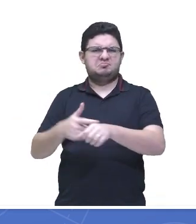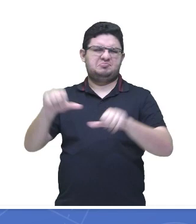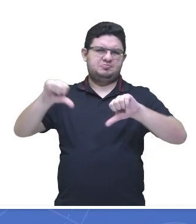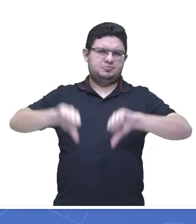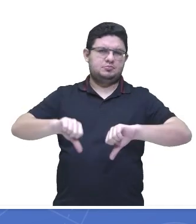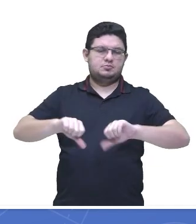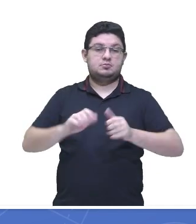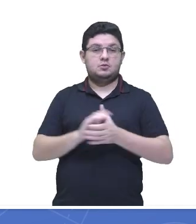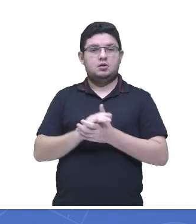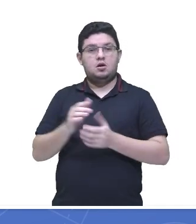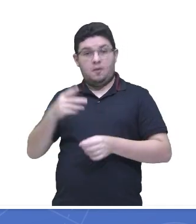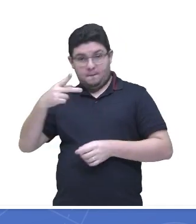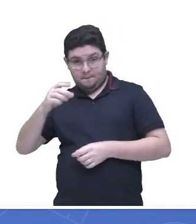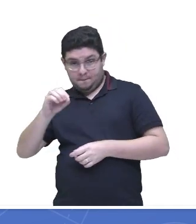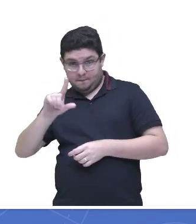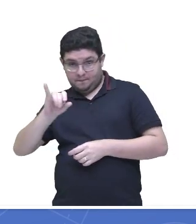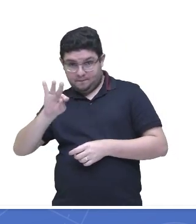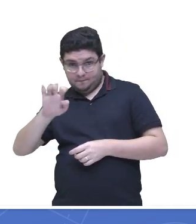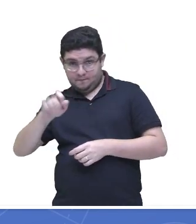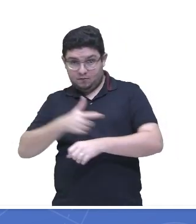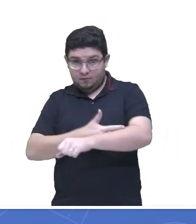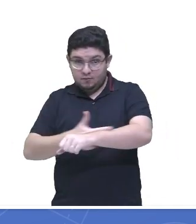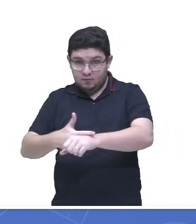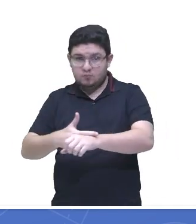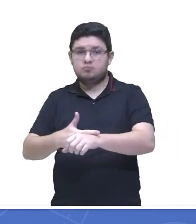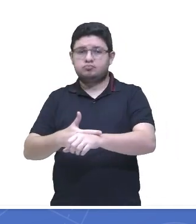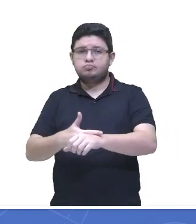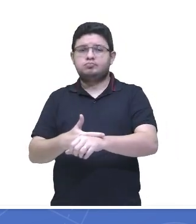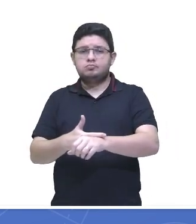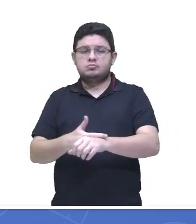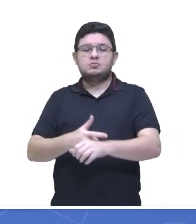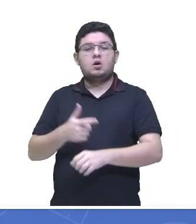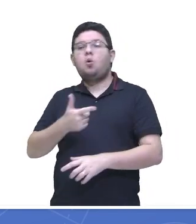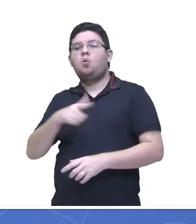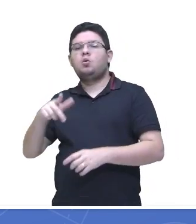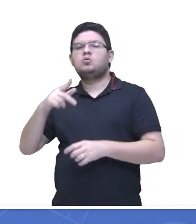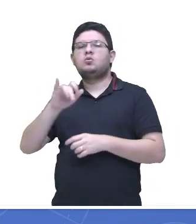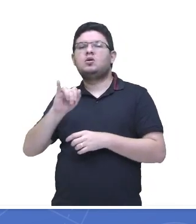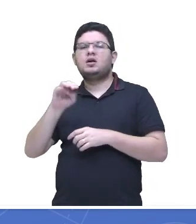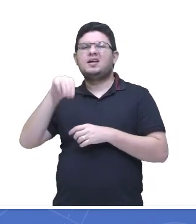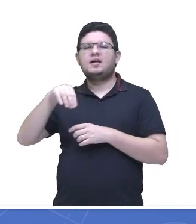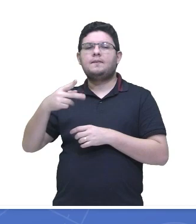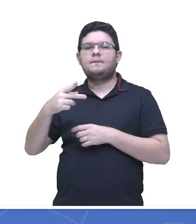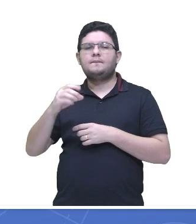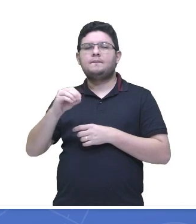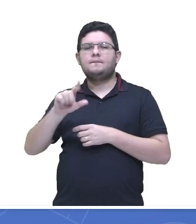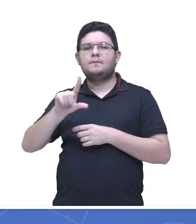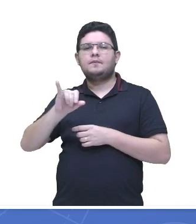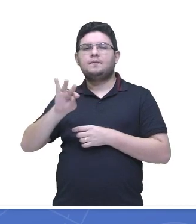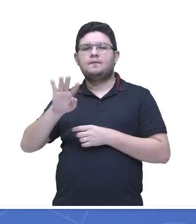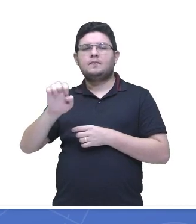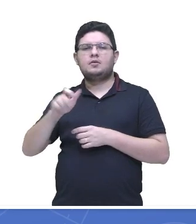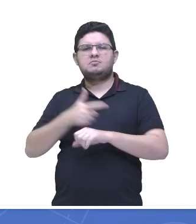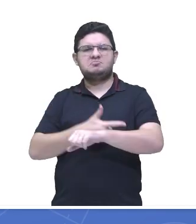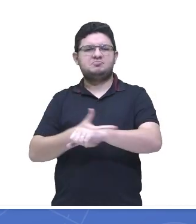ainda mais exemplos, vocês vão conseguir compreender o uso dos prefixos praticando, tá, gente? Como eu